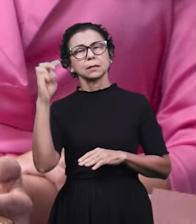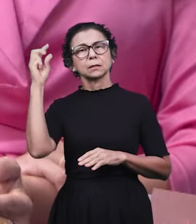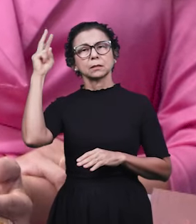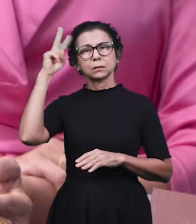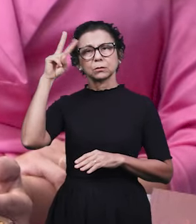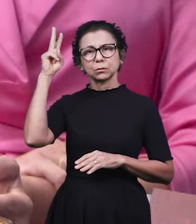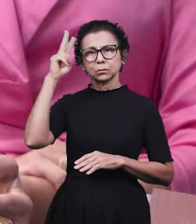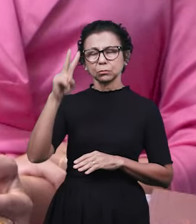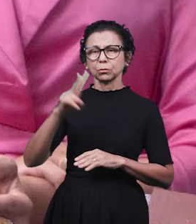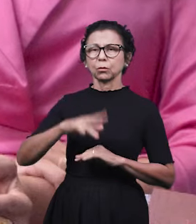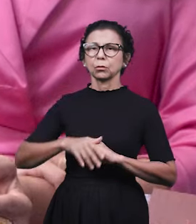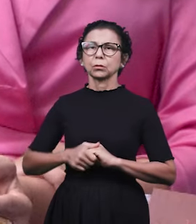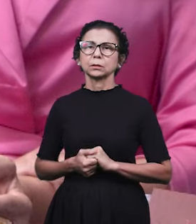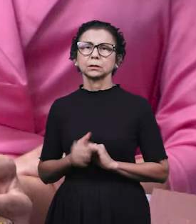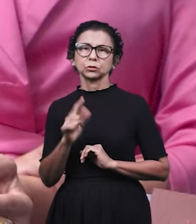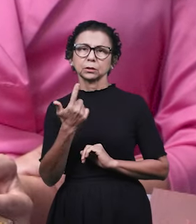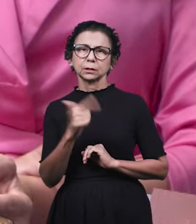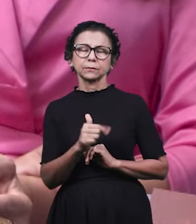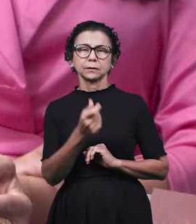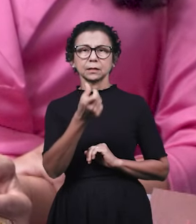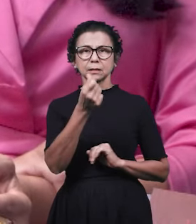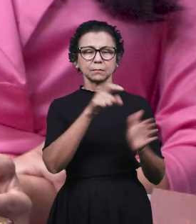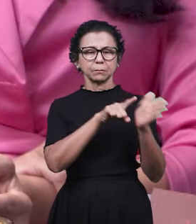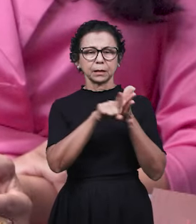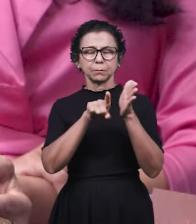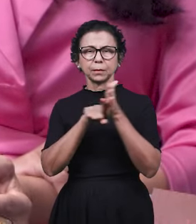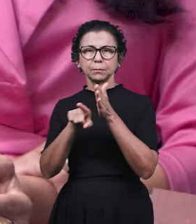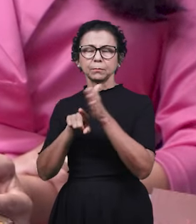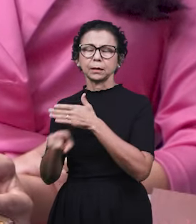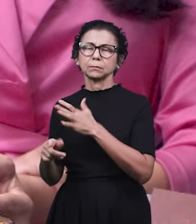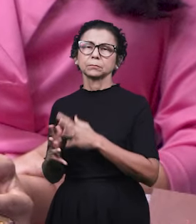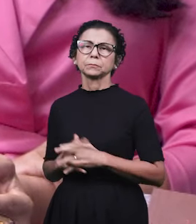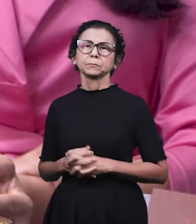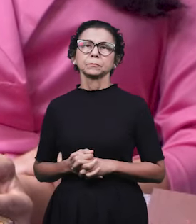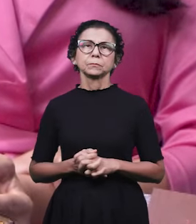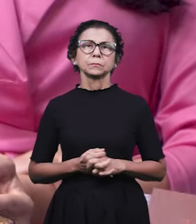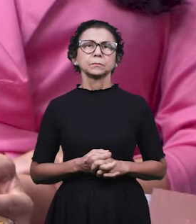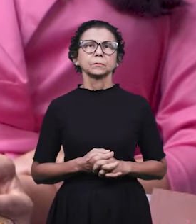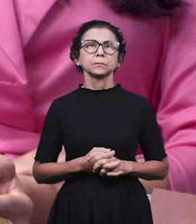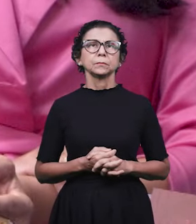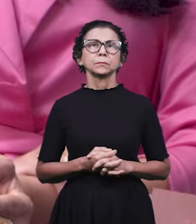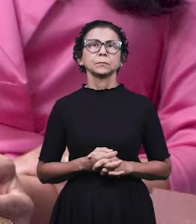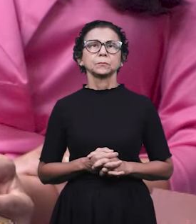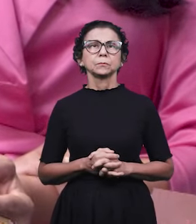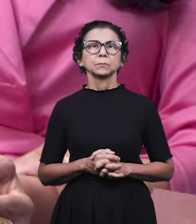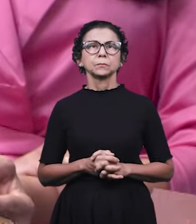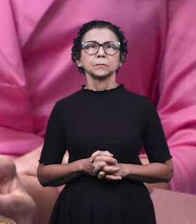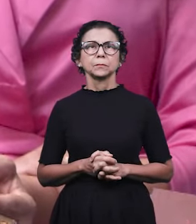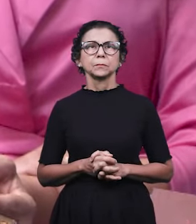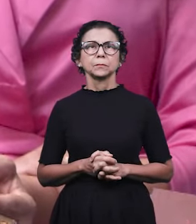6 questões de geografia. E aí hoje, então, Kézia, nós vamos aproveitar, né, esse grupo primoroso